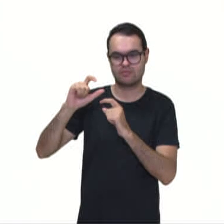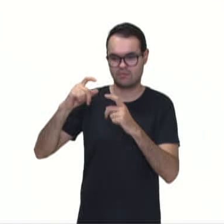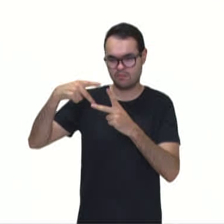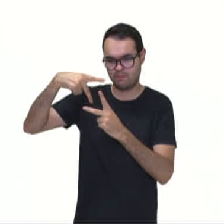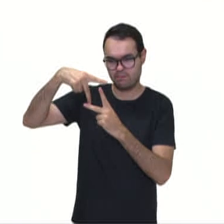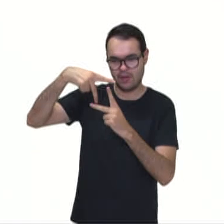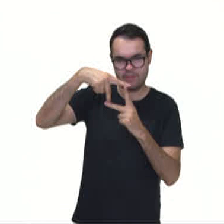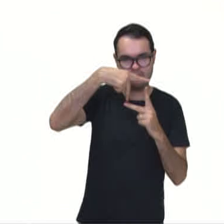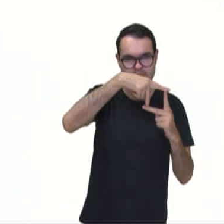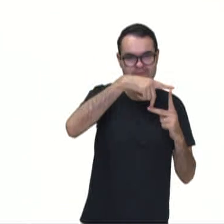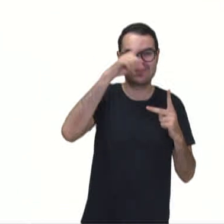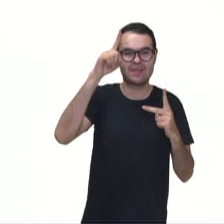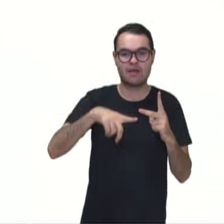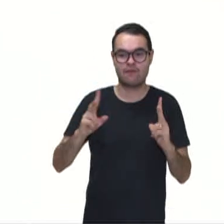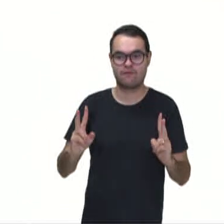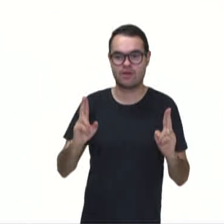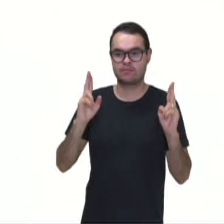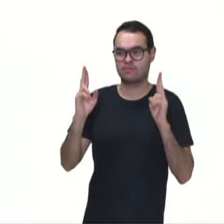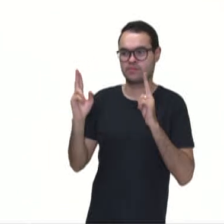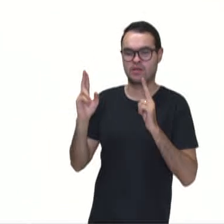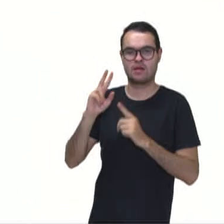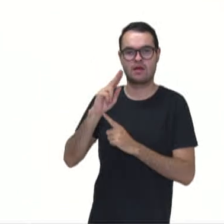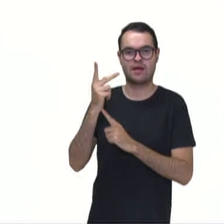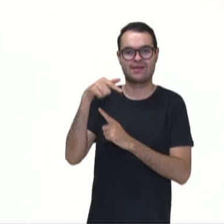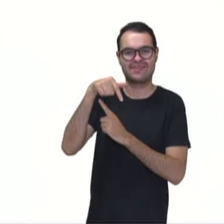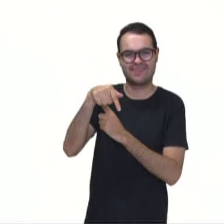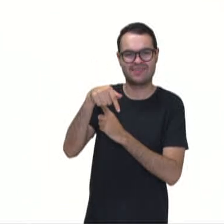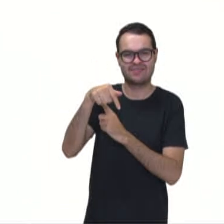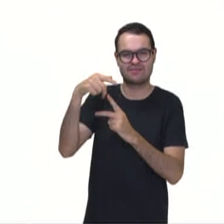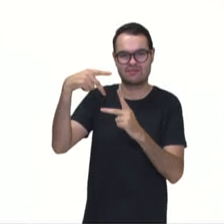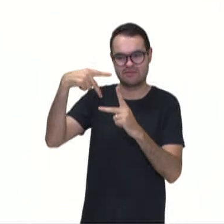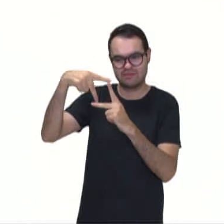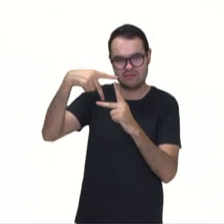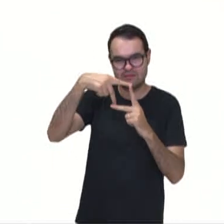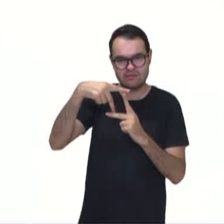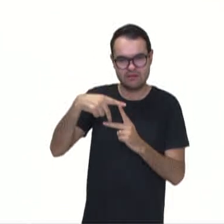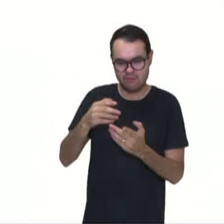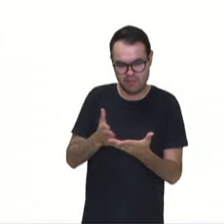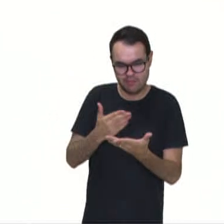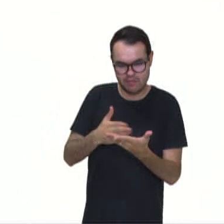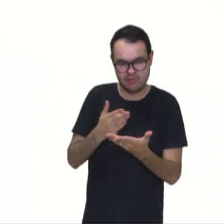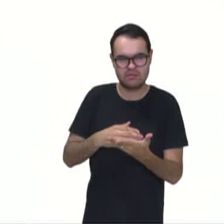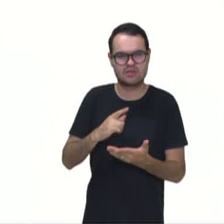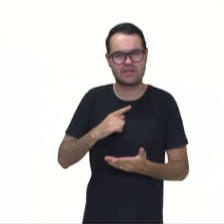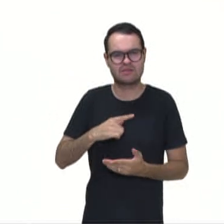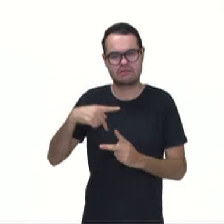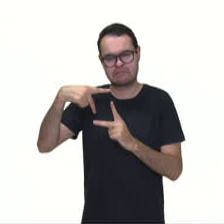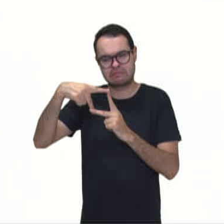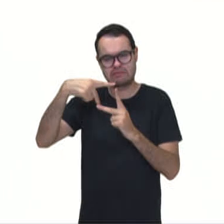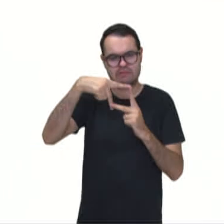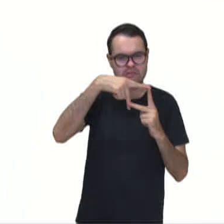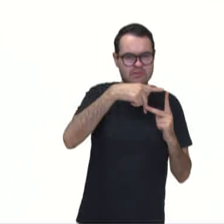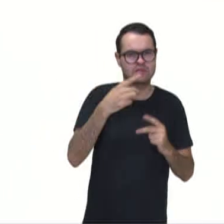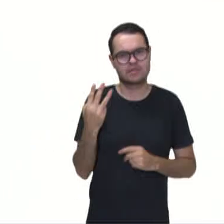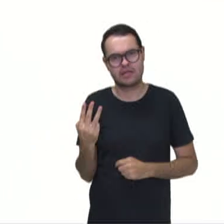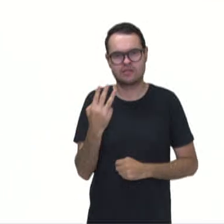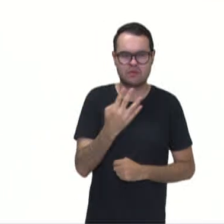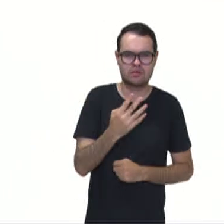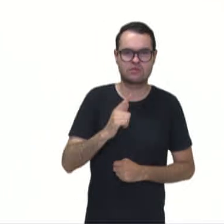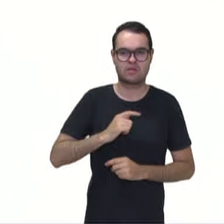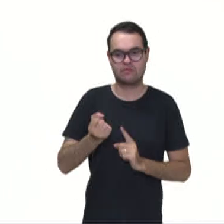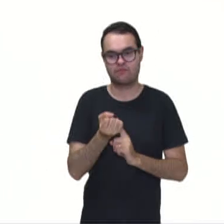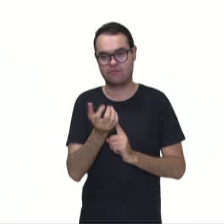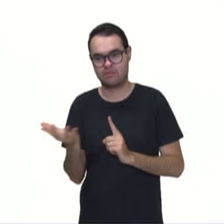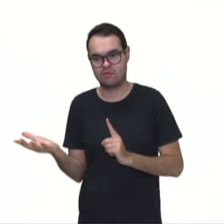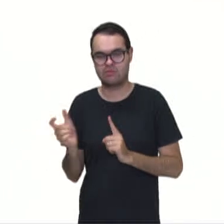ou fragmento de uma HQ, geralmente com 3 ou 4 quadrinhos, com texto que alia o verbal e o não verbal